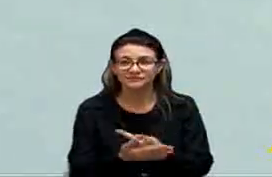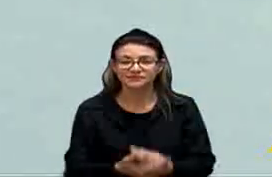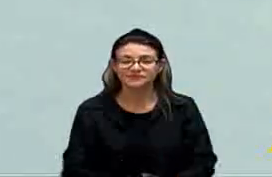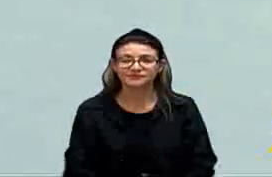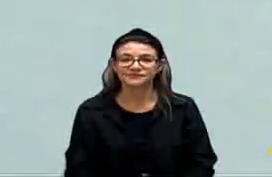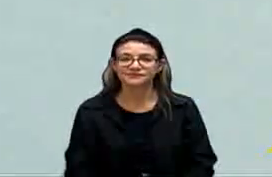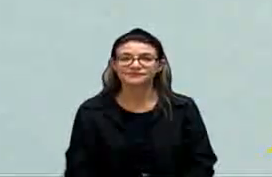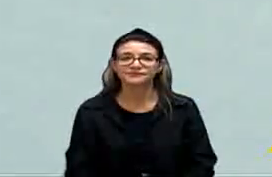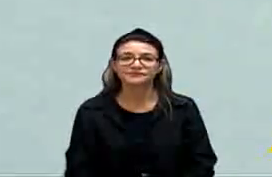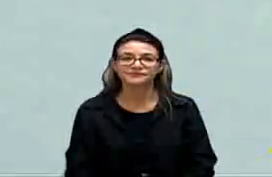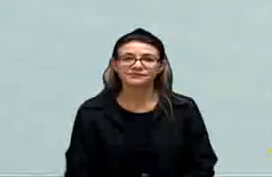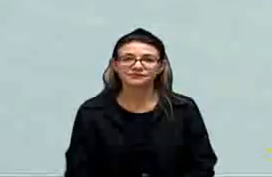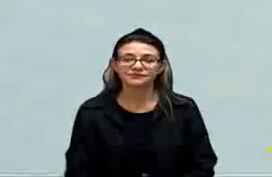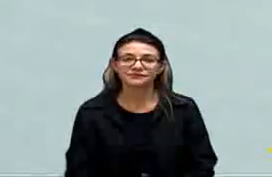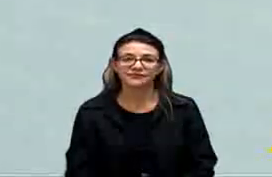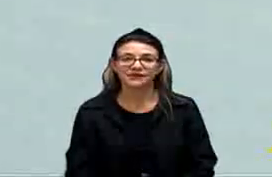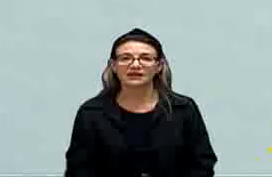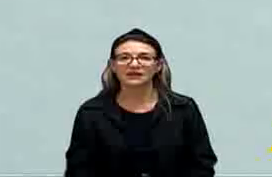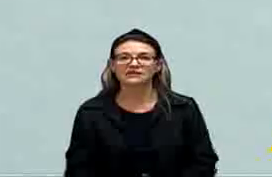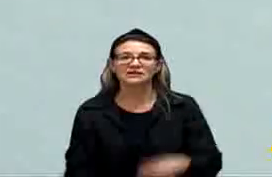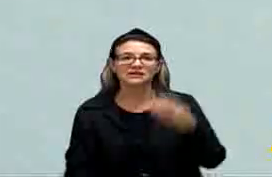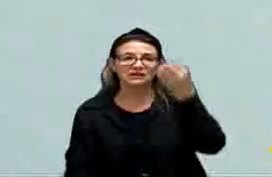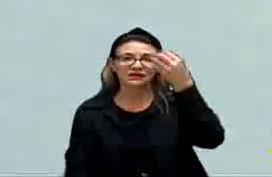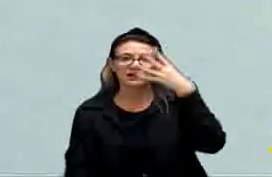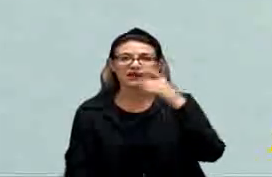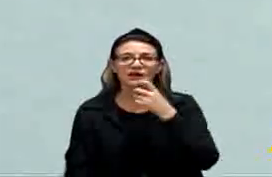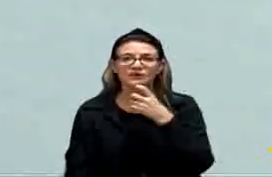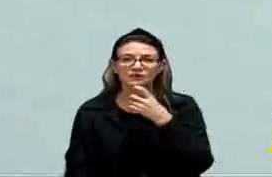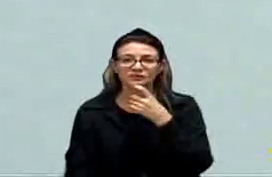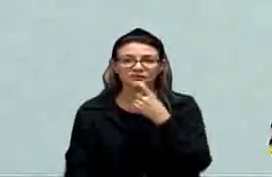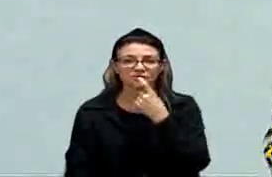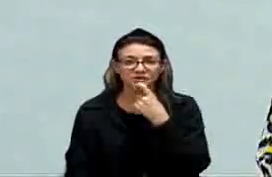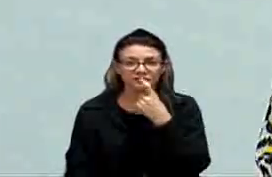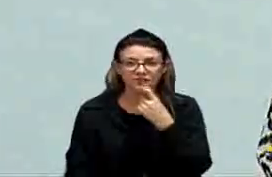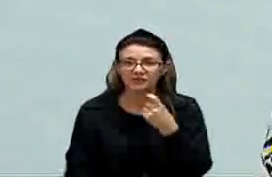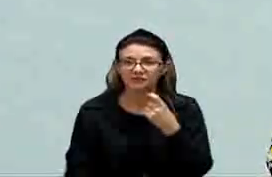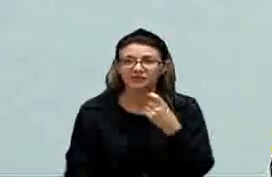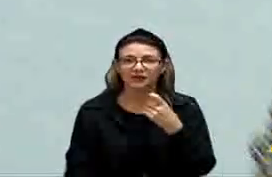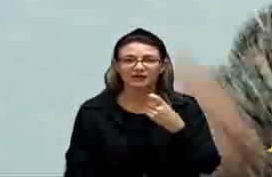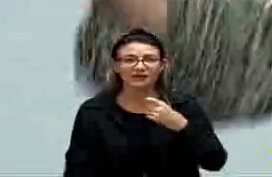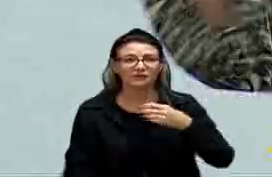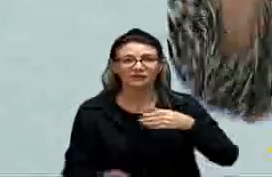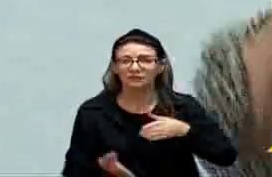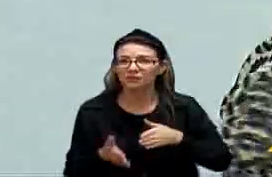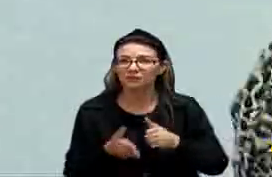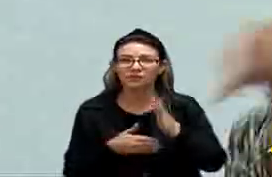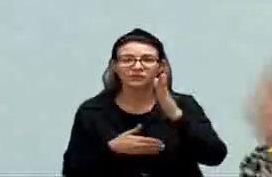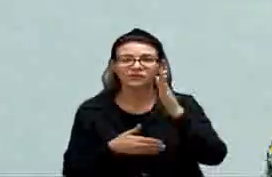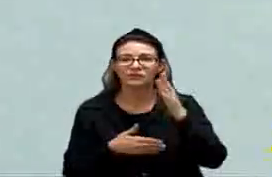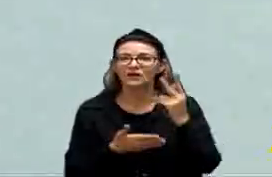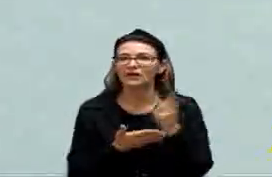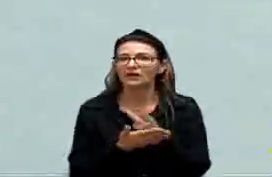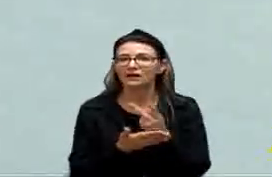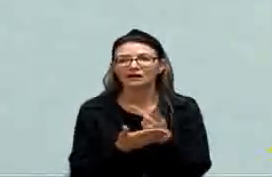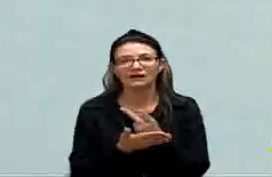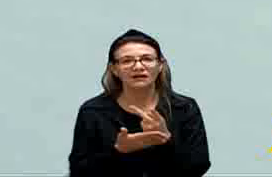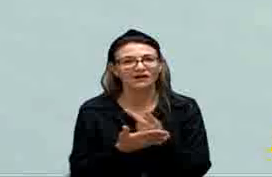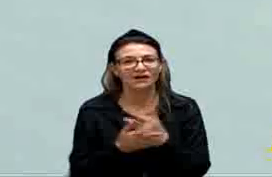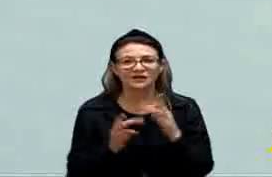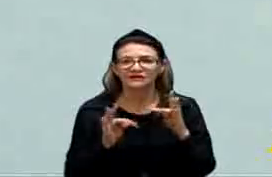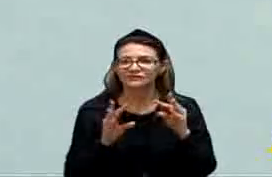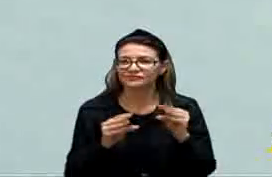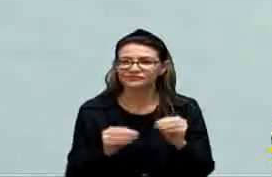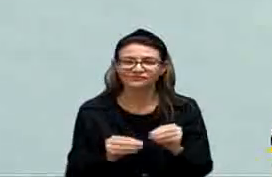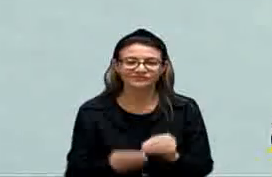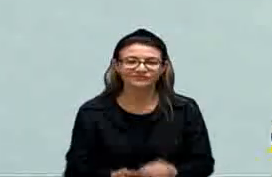motociclistas que passam no sinal vermelho assustam os motoristas passam pela direita passam pela esquerda por todos os as